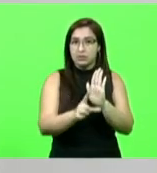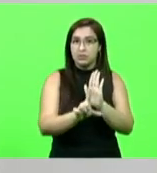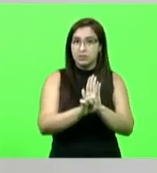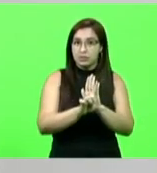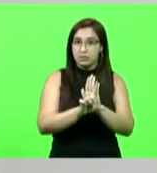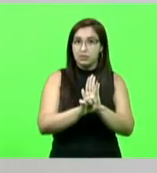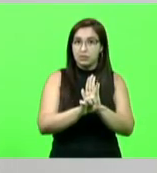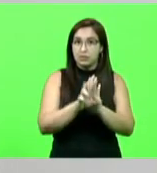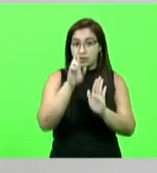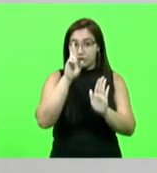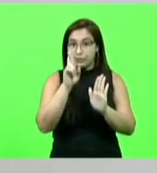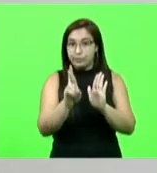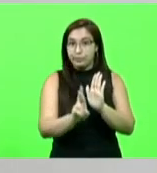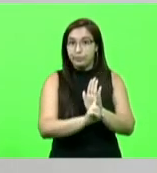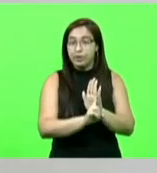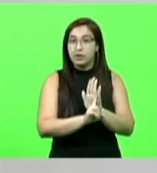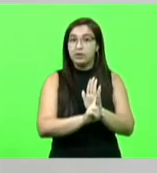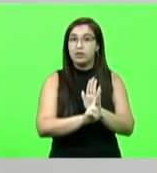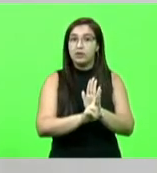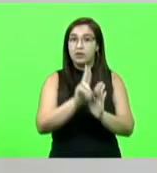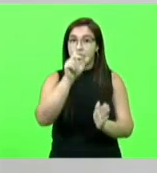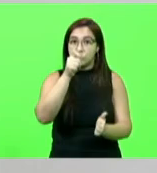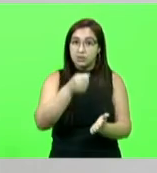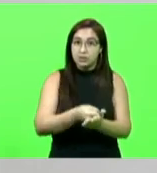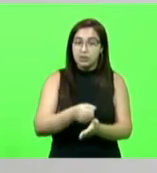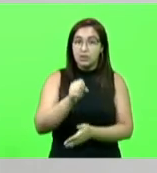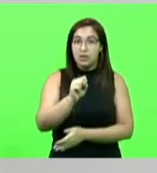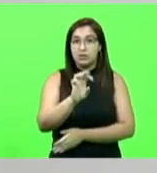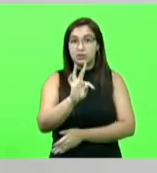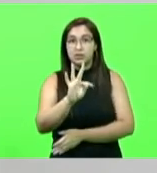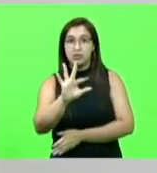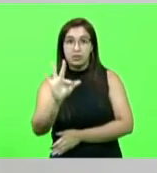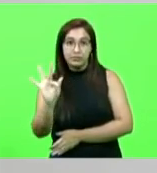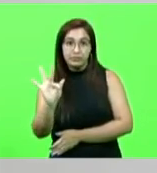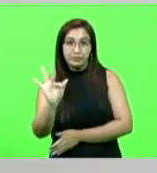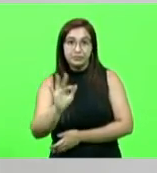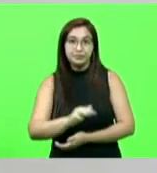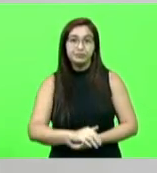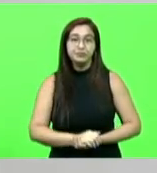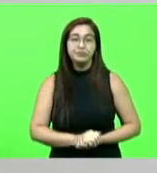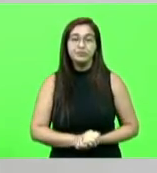ser respeitada a lei, com decisão do Supremo Tribunal Federal. Com decisão.